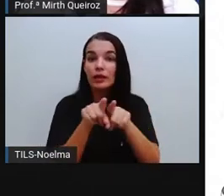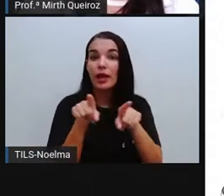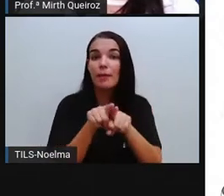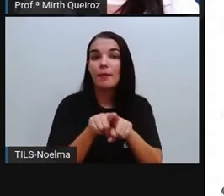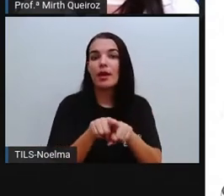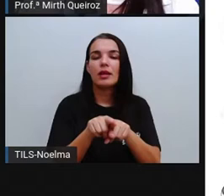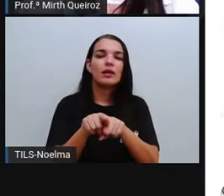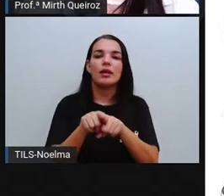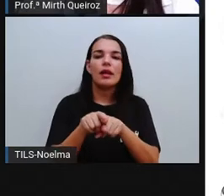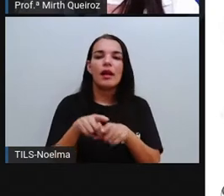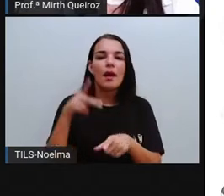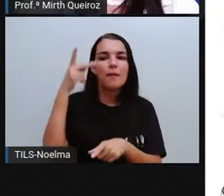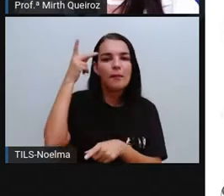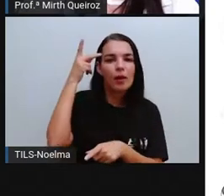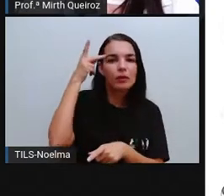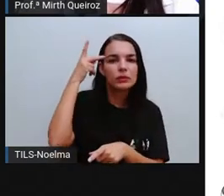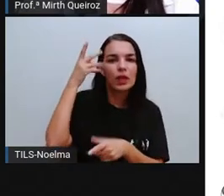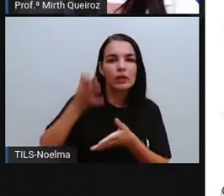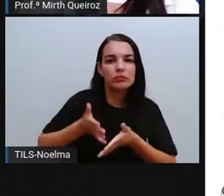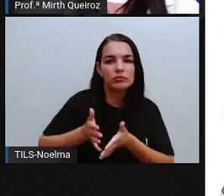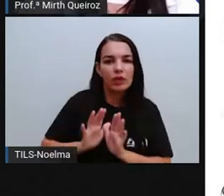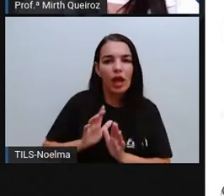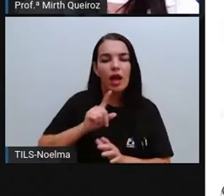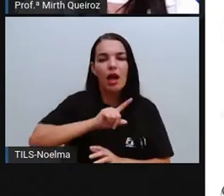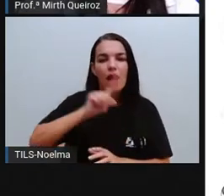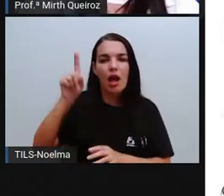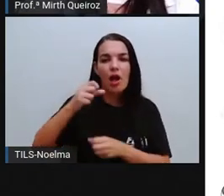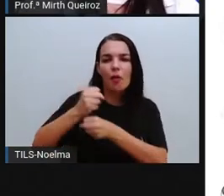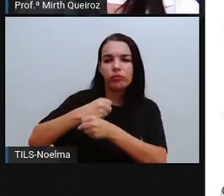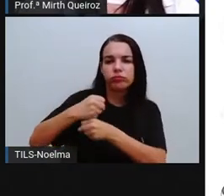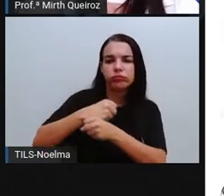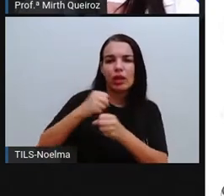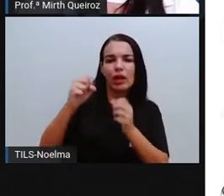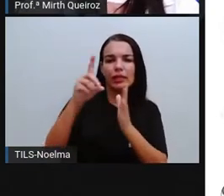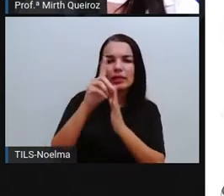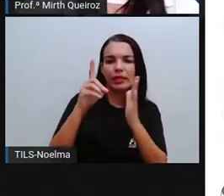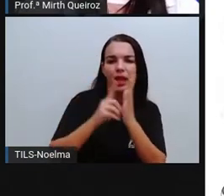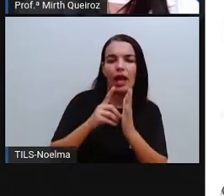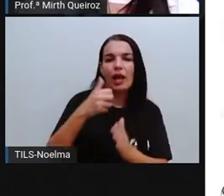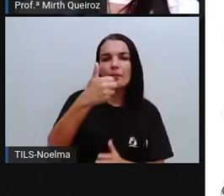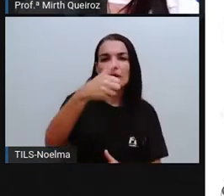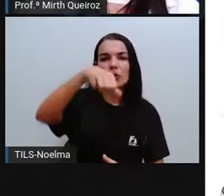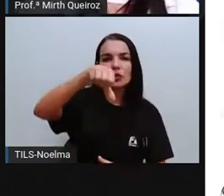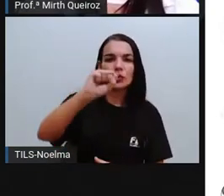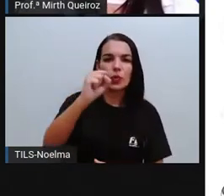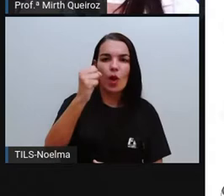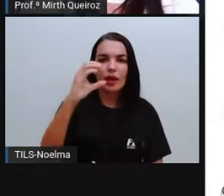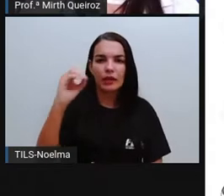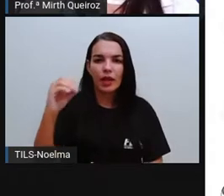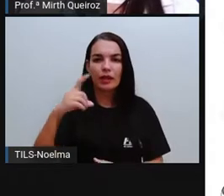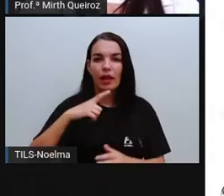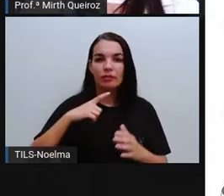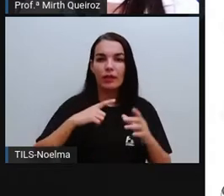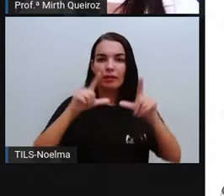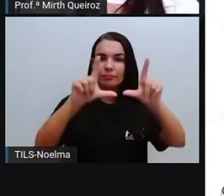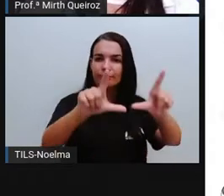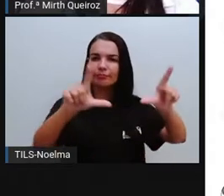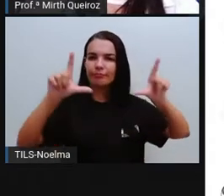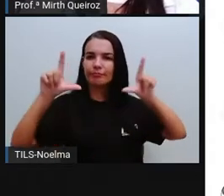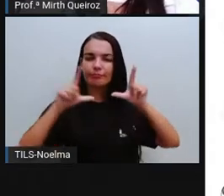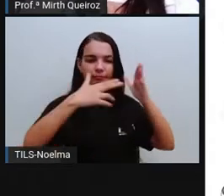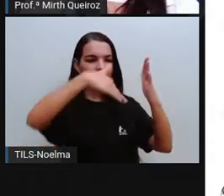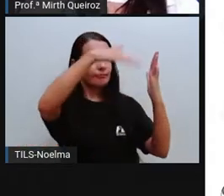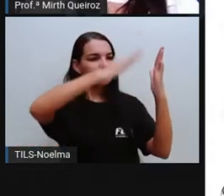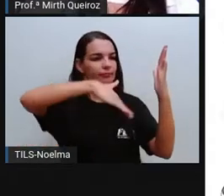sua carreira lá em 1980 com telas de grandes dimensões, de listas justapostas, que exploram as